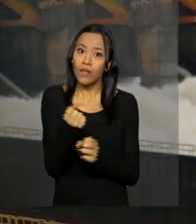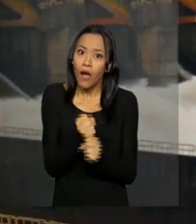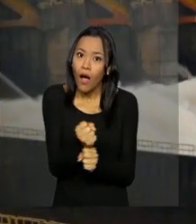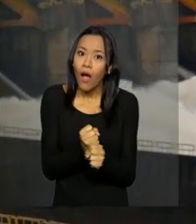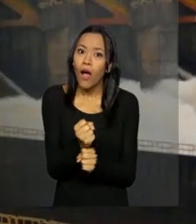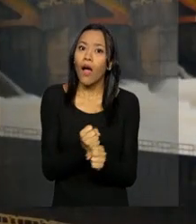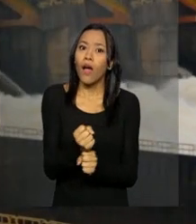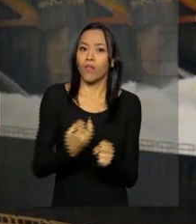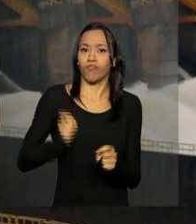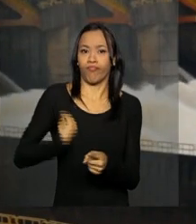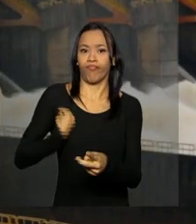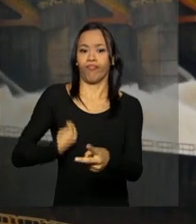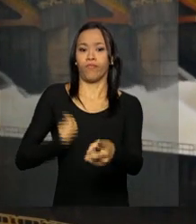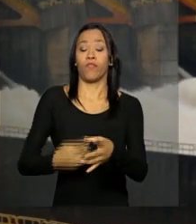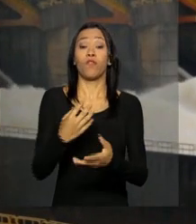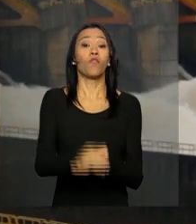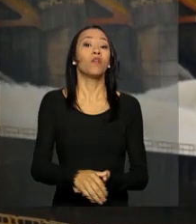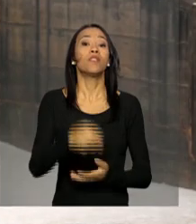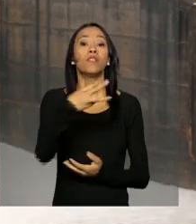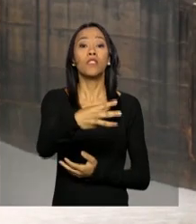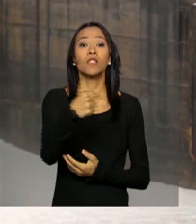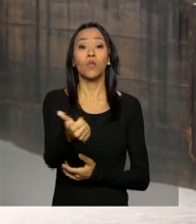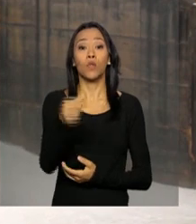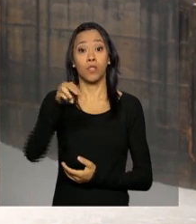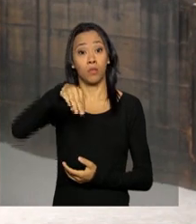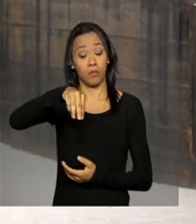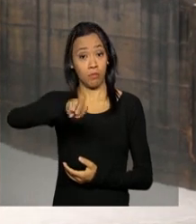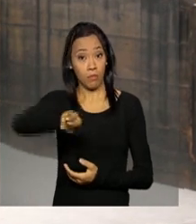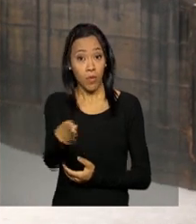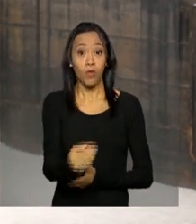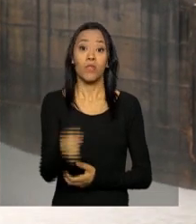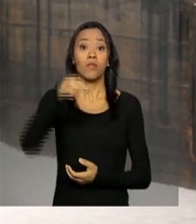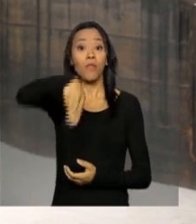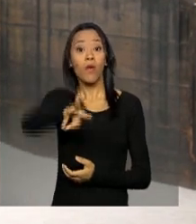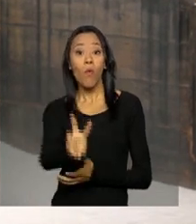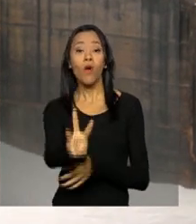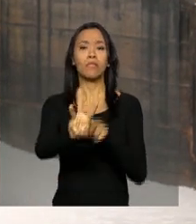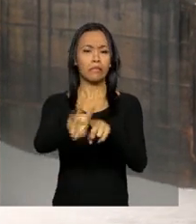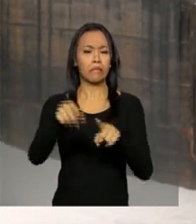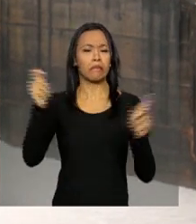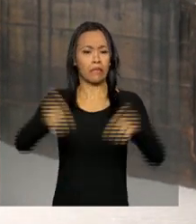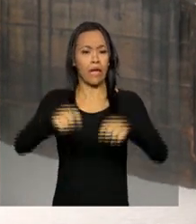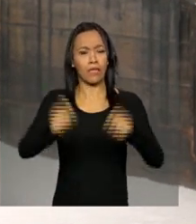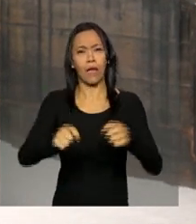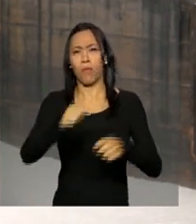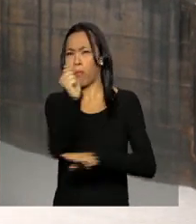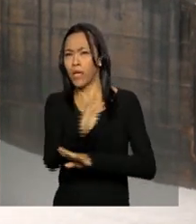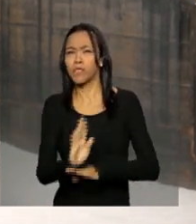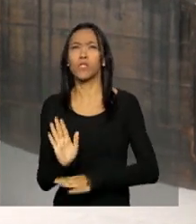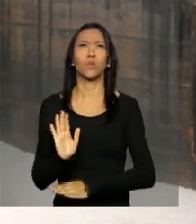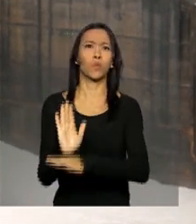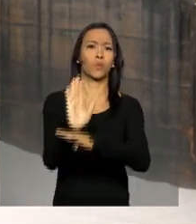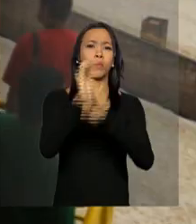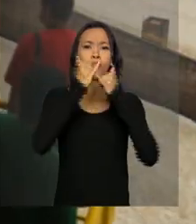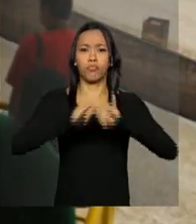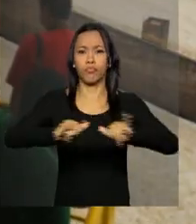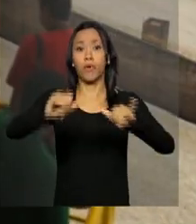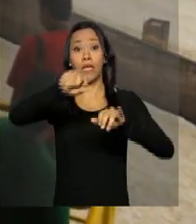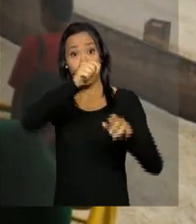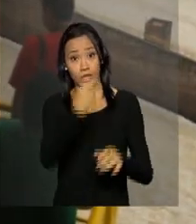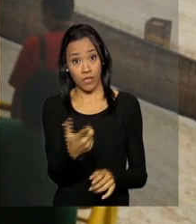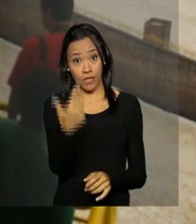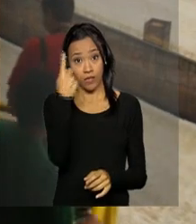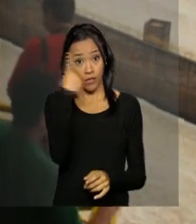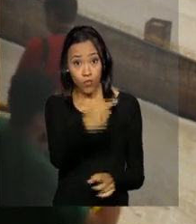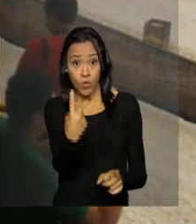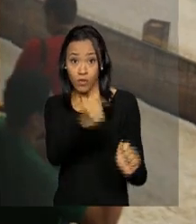85 milhões de megaw hora energia suficiente para abastecer todo o país por quase 7 dias a